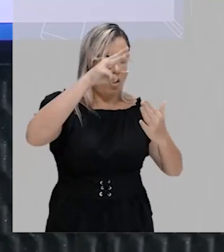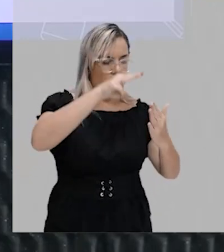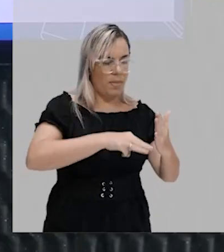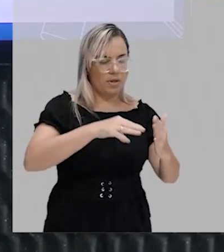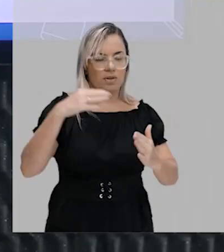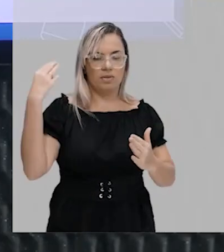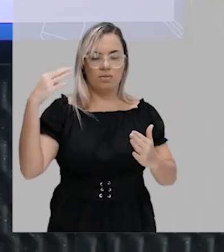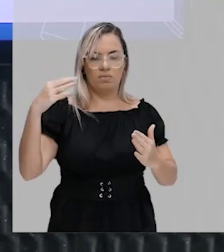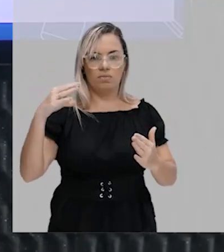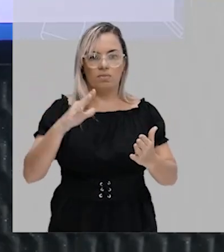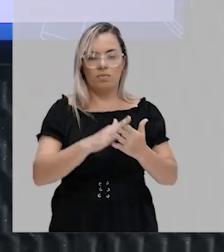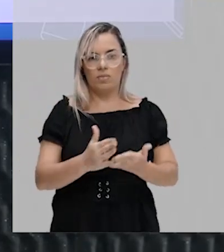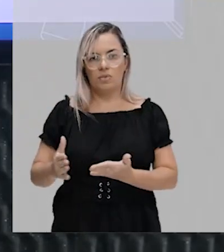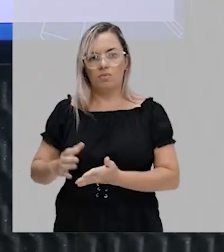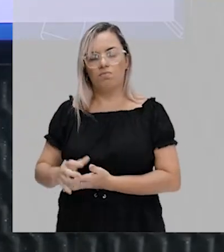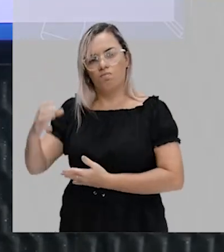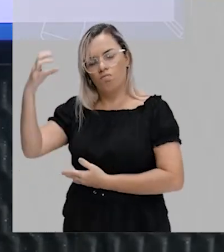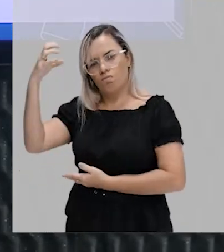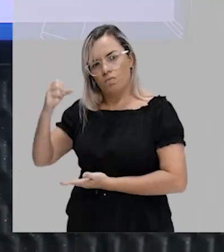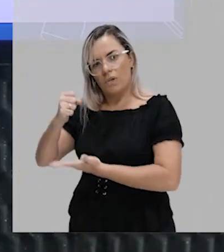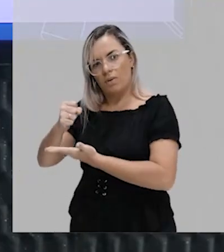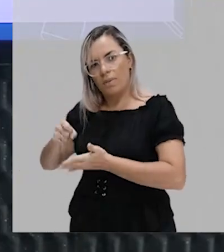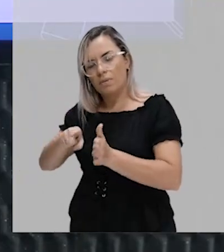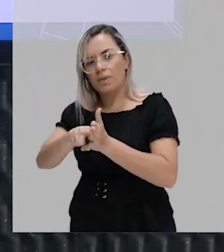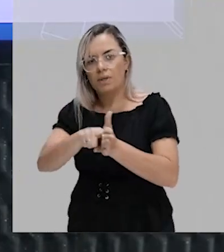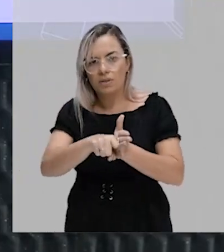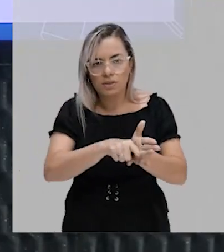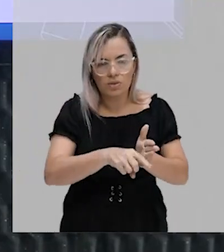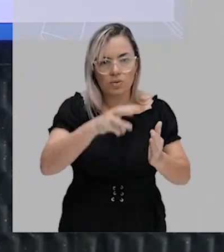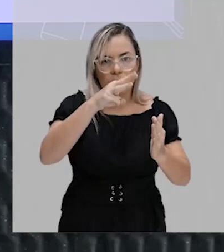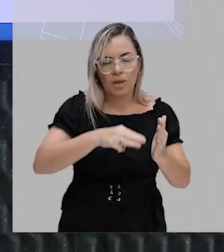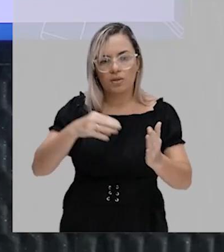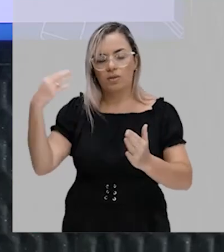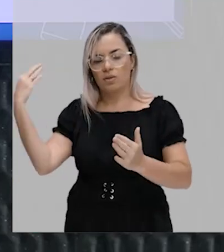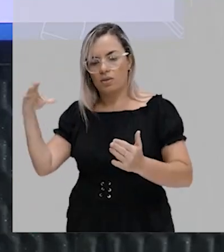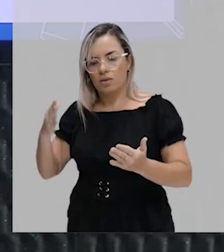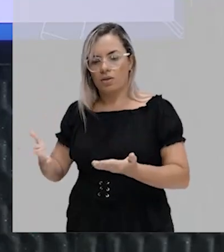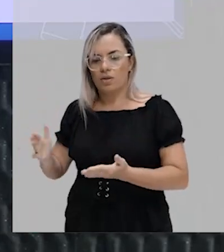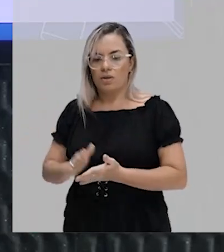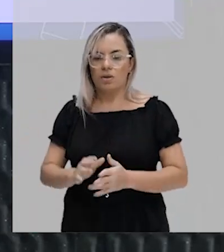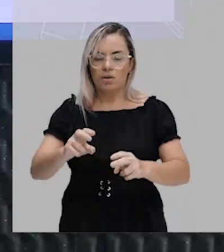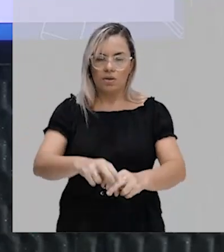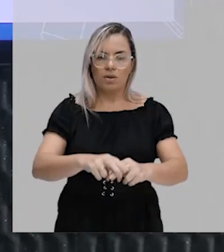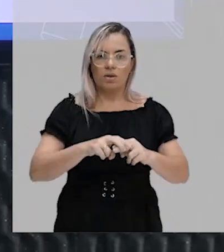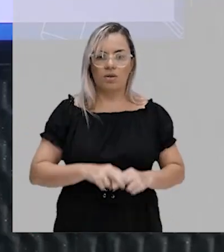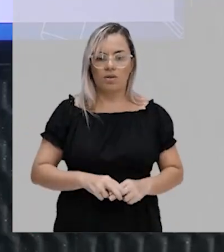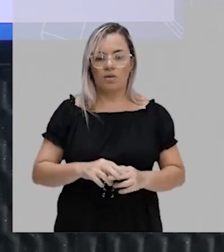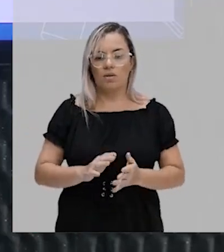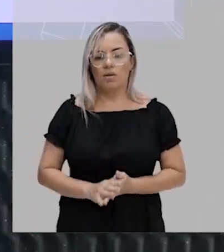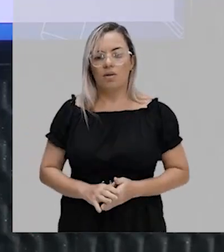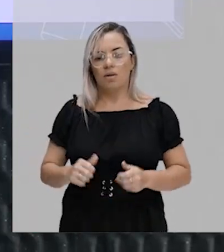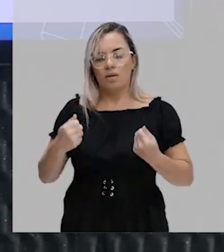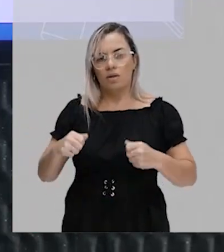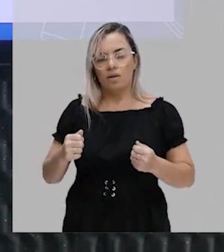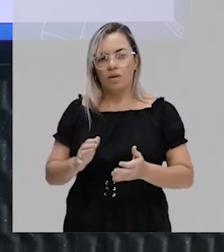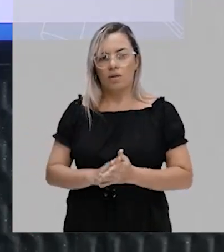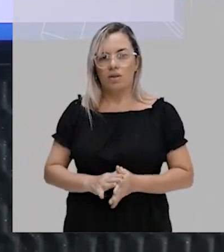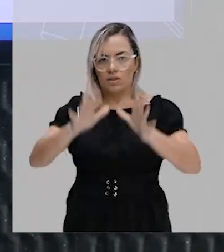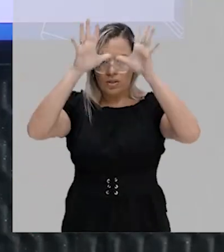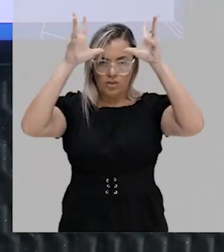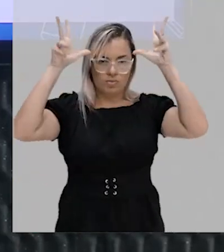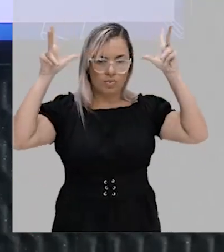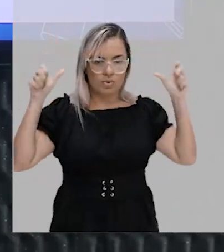científico, ela precisa da rigorosidade científica. Assim sendo, é necessário